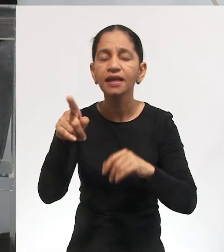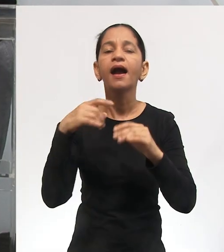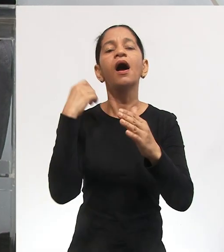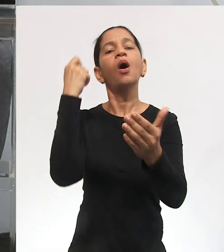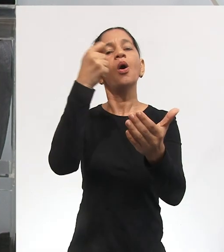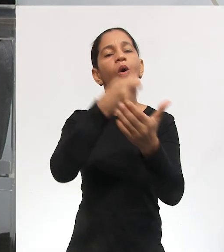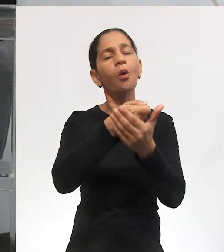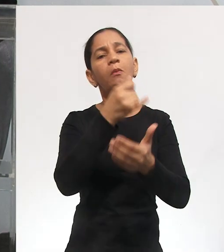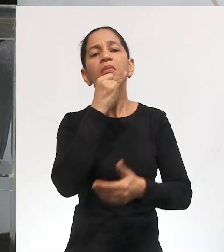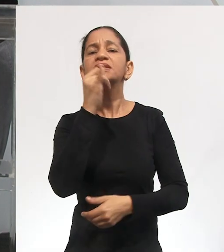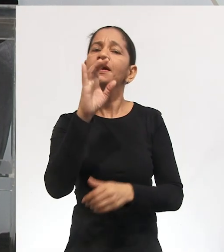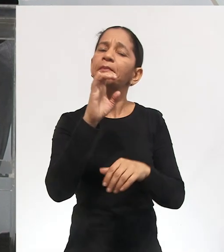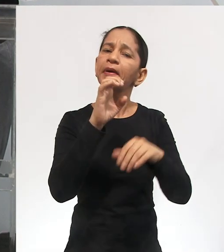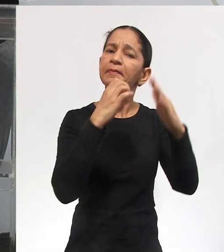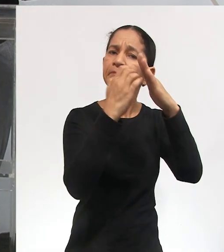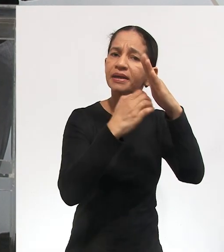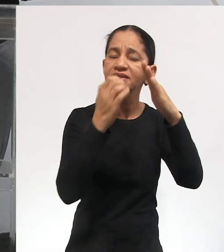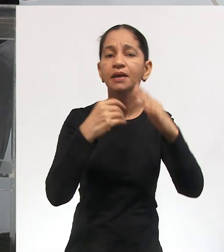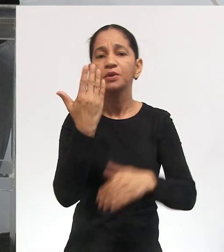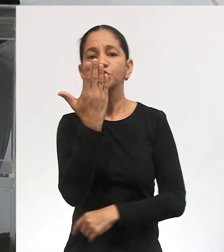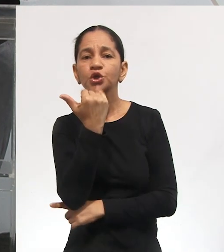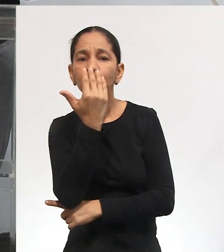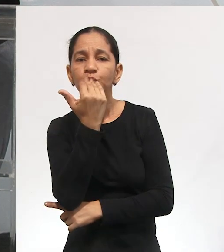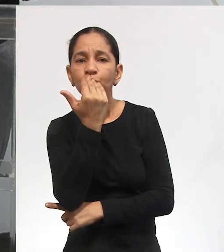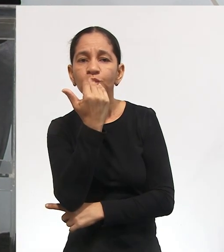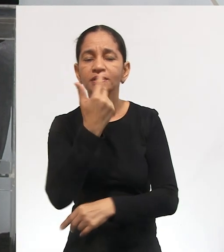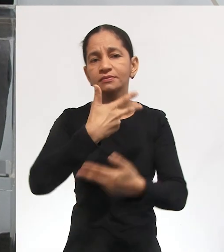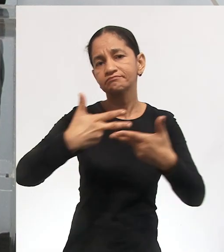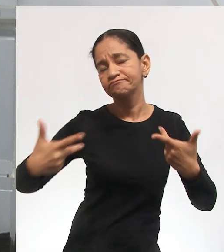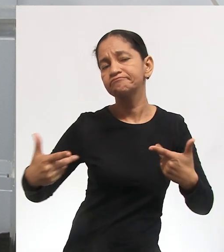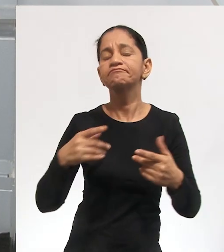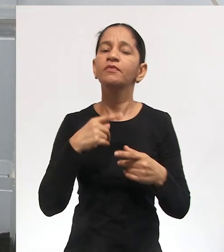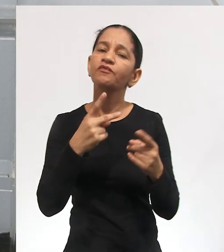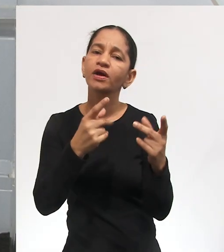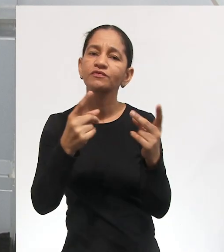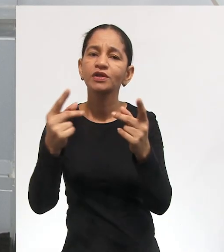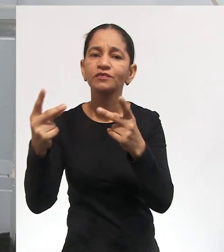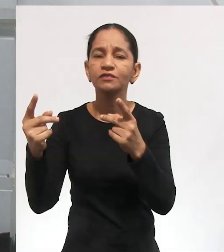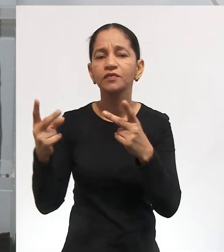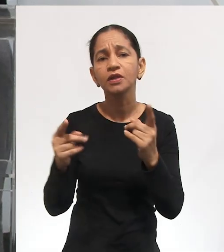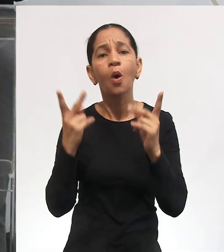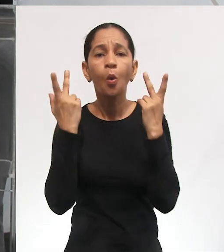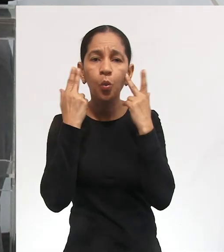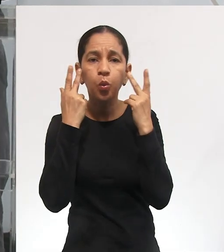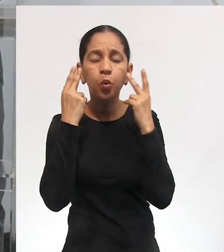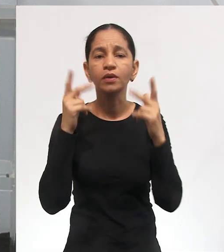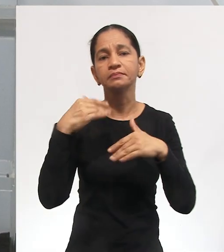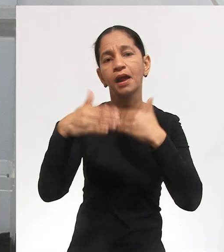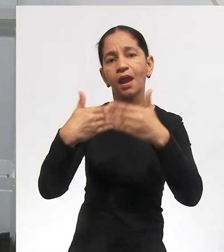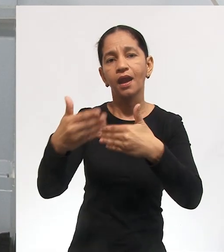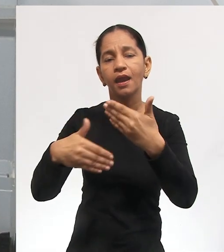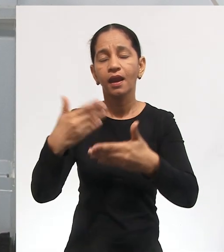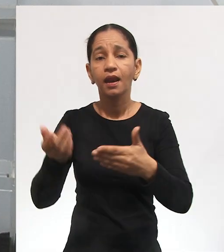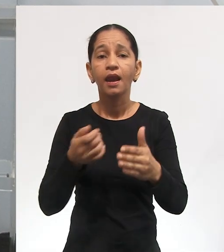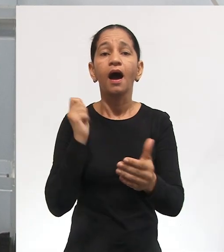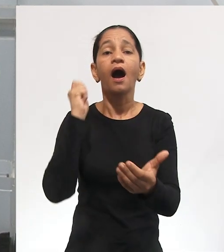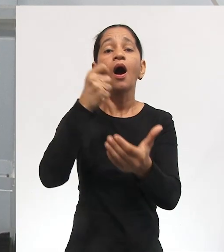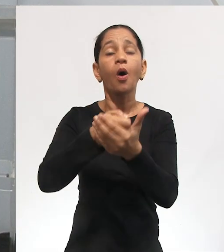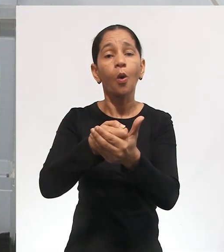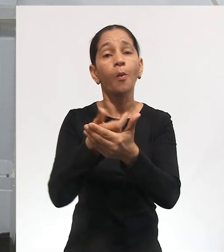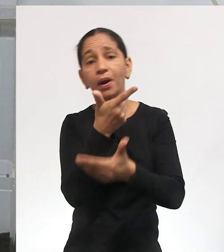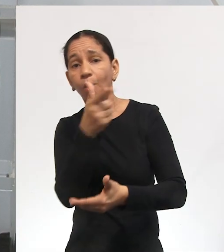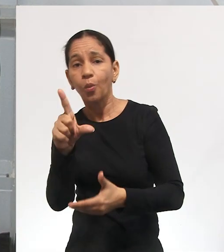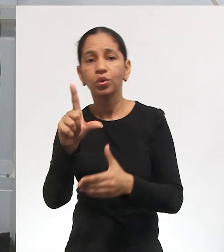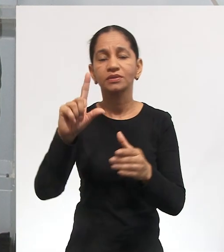lá, compro a minha empresa do ramo de alimentação. Continuo vendendo alimentos. Compro uma empresa